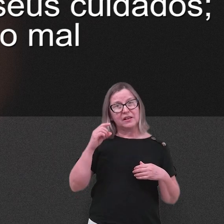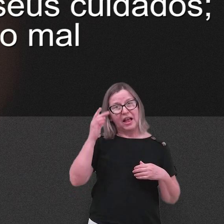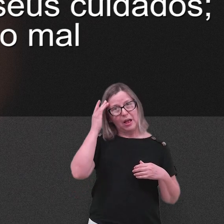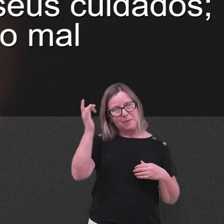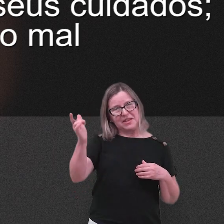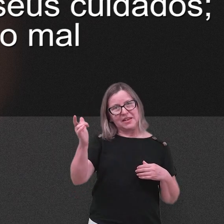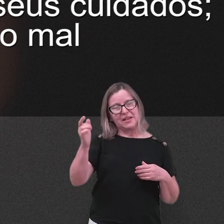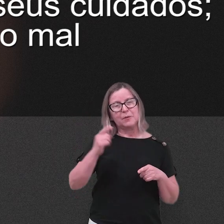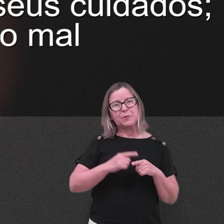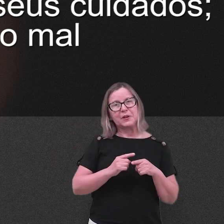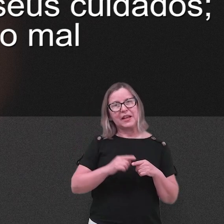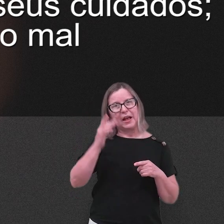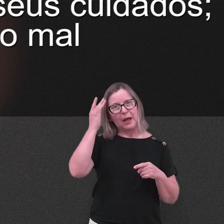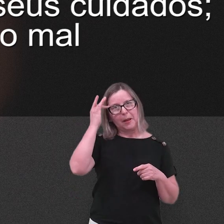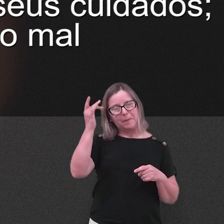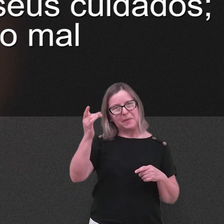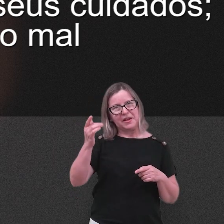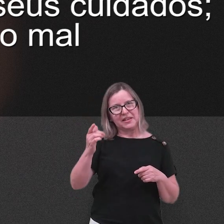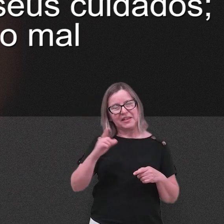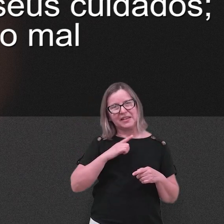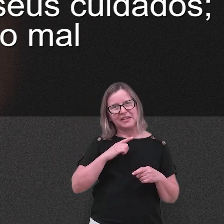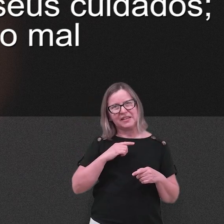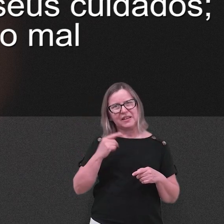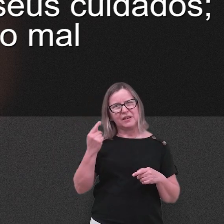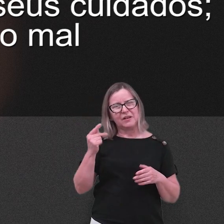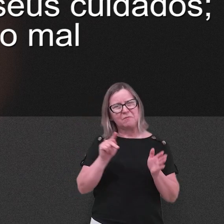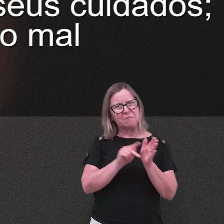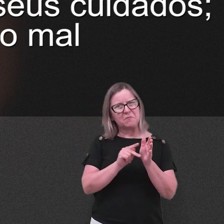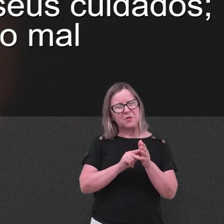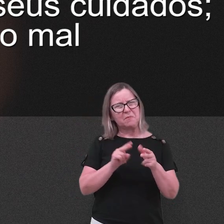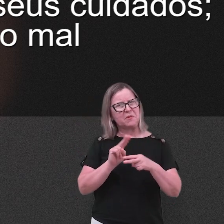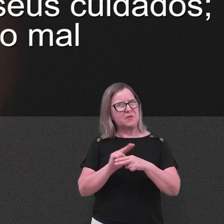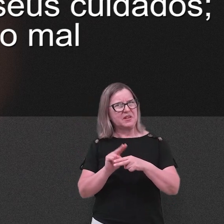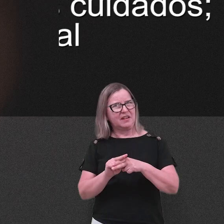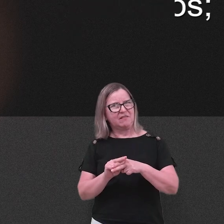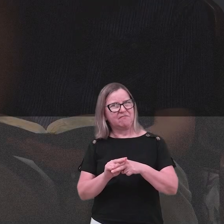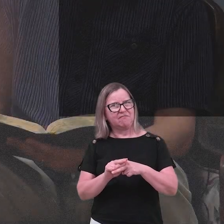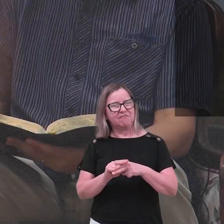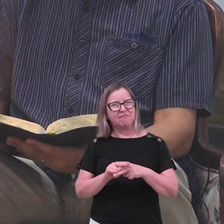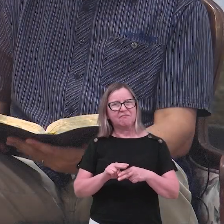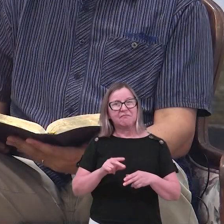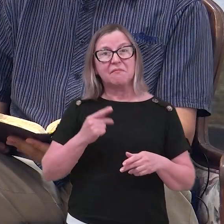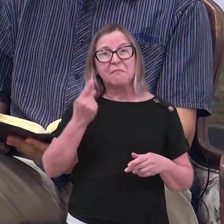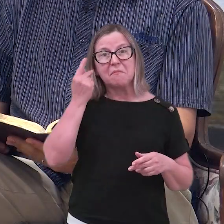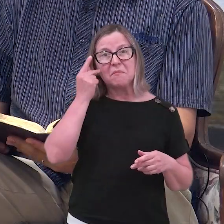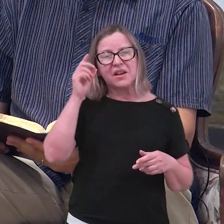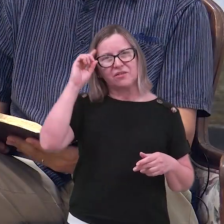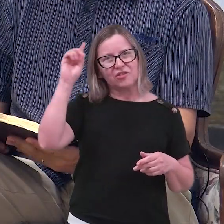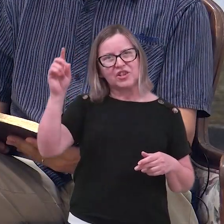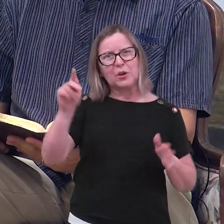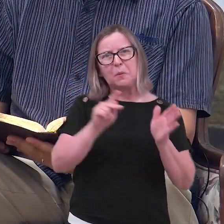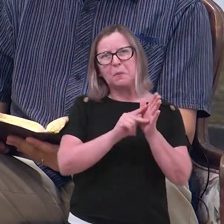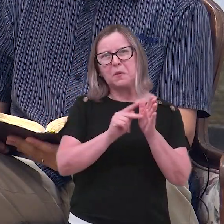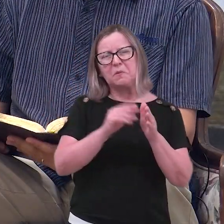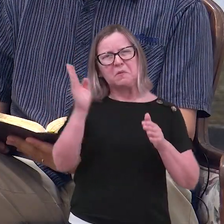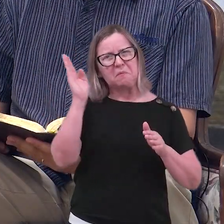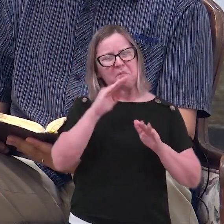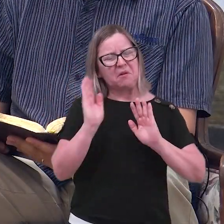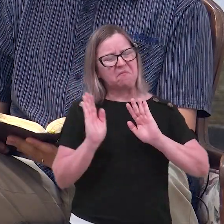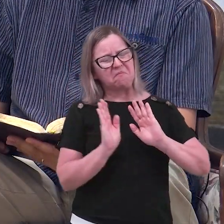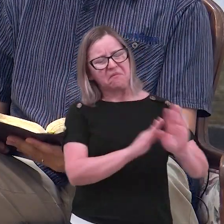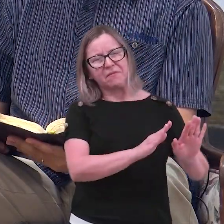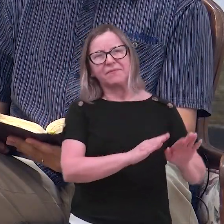amanhã trará os seus cuidados. Basta ao dia o seu próprio mal. Olha aqui novamente, a mesma palavra